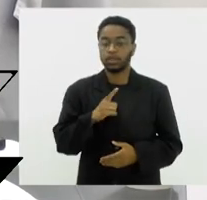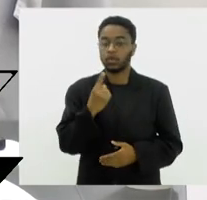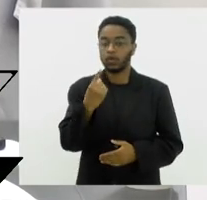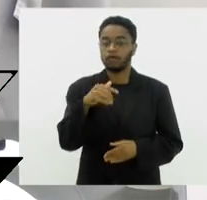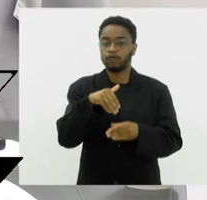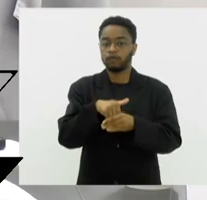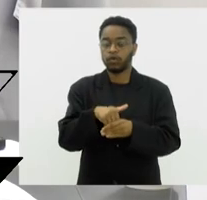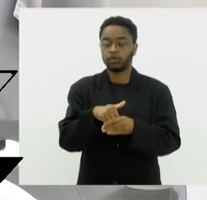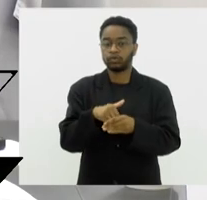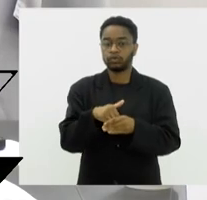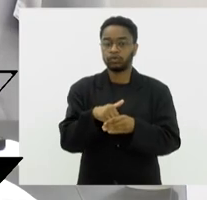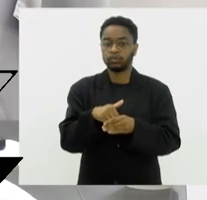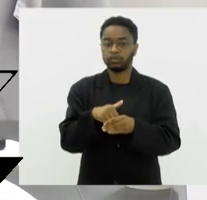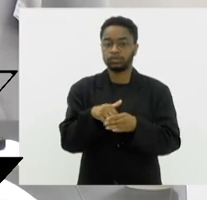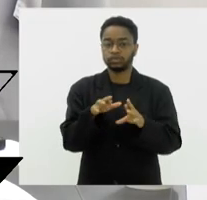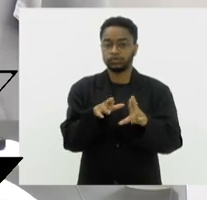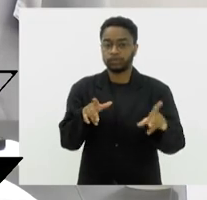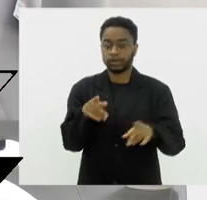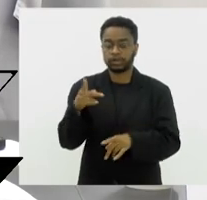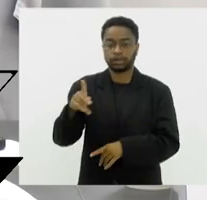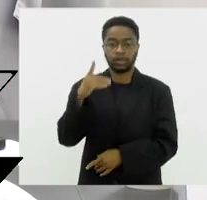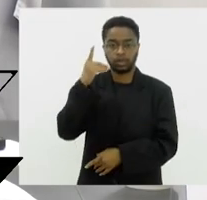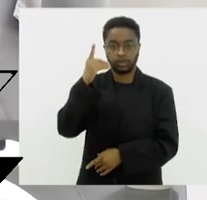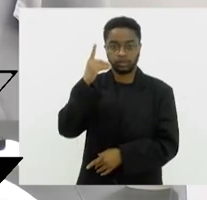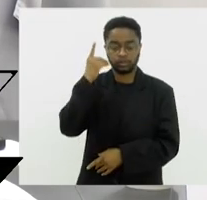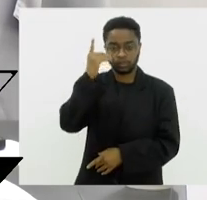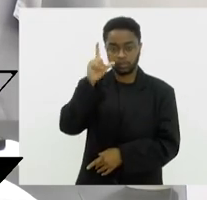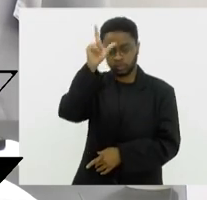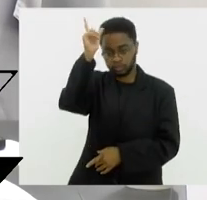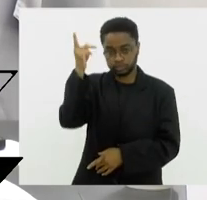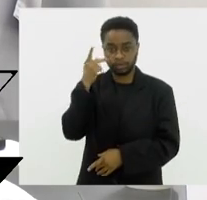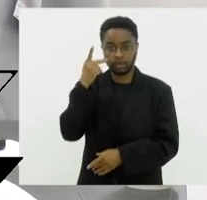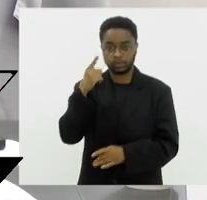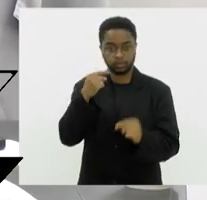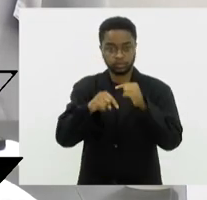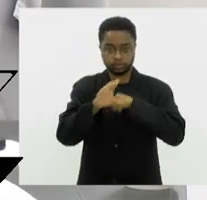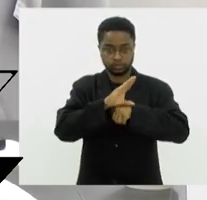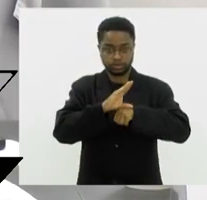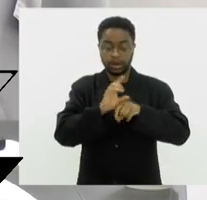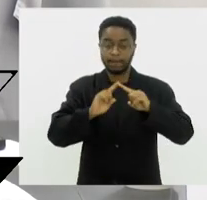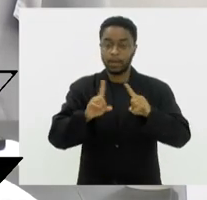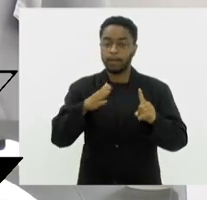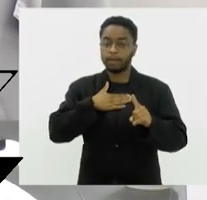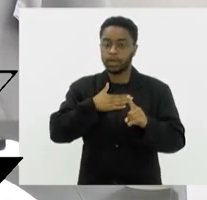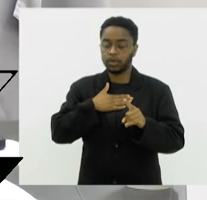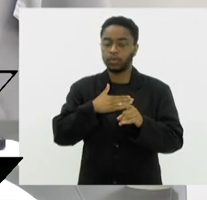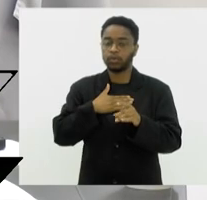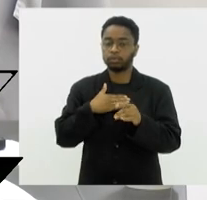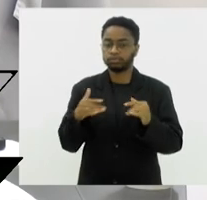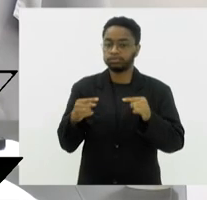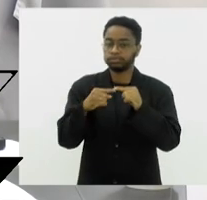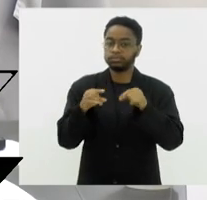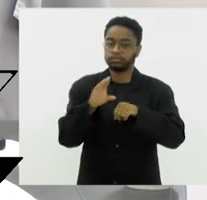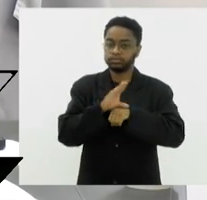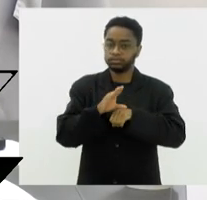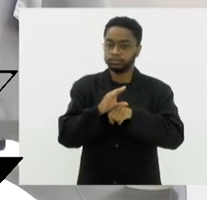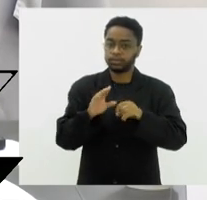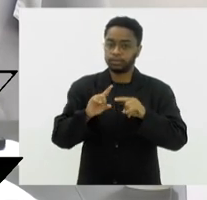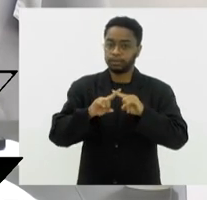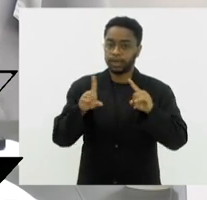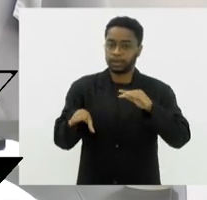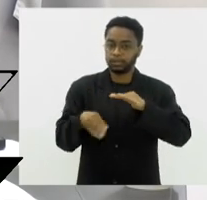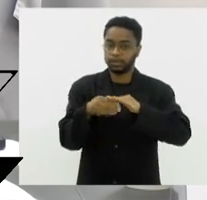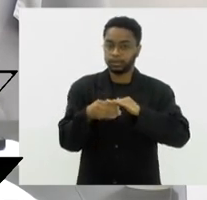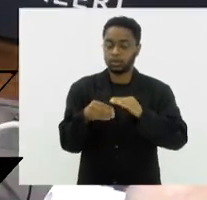divergente do deputado Luiz Paulo pela inconstitucionalidade e o meu voto original pela constitucionalidade com emendas. Como vota o deputado doutor